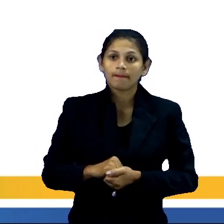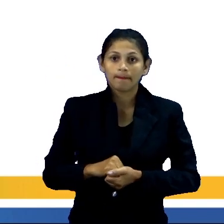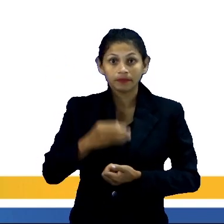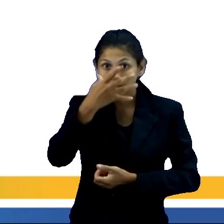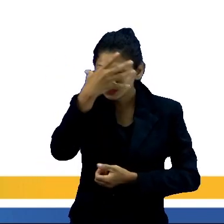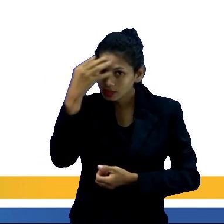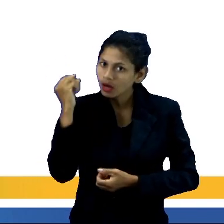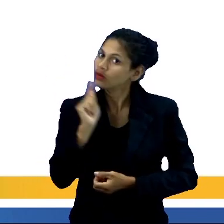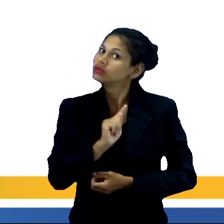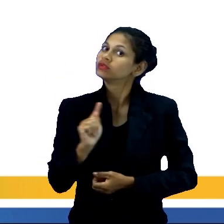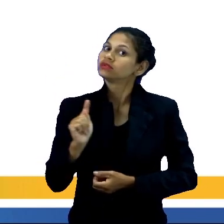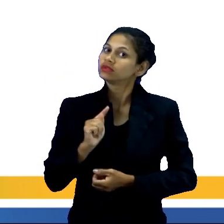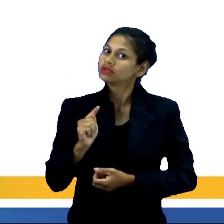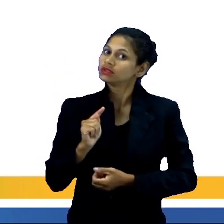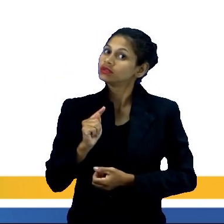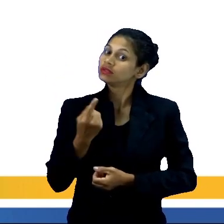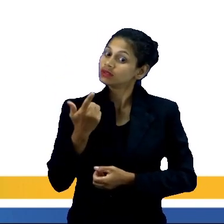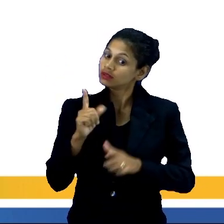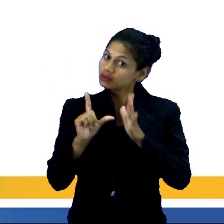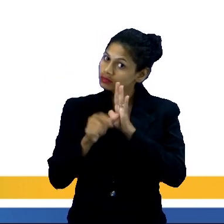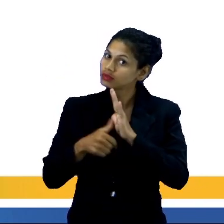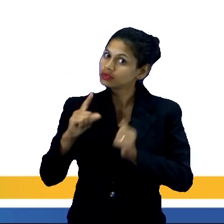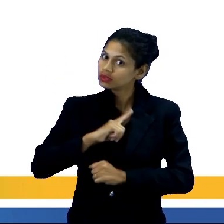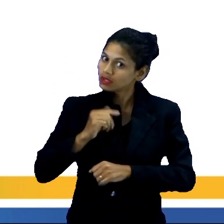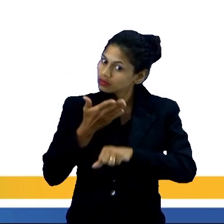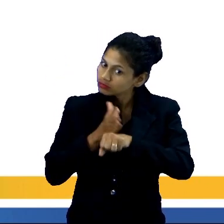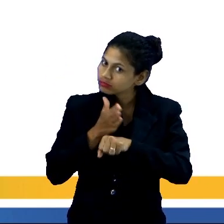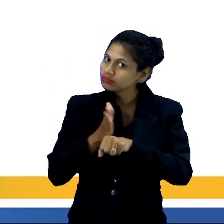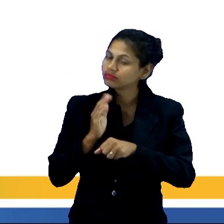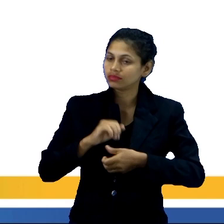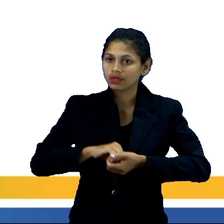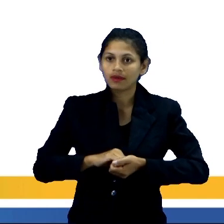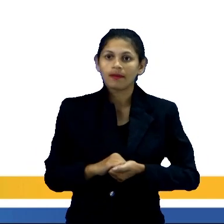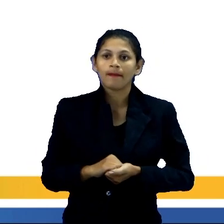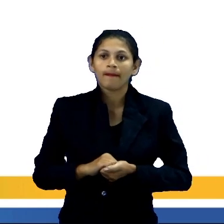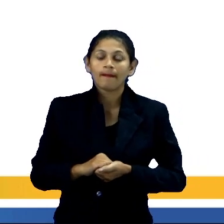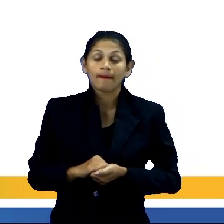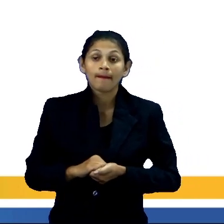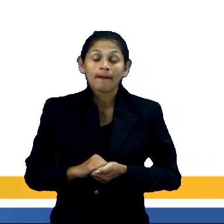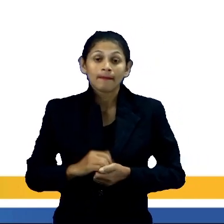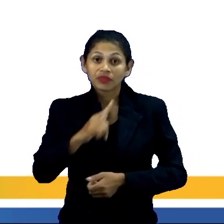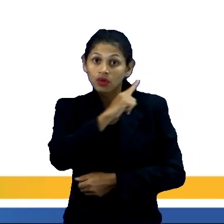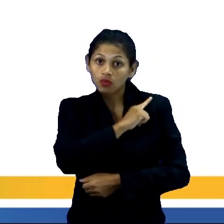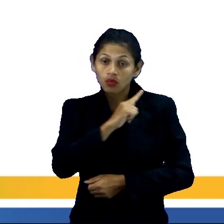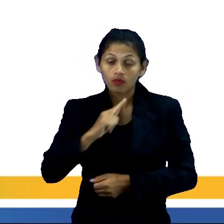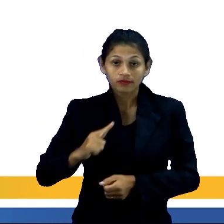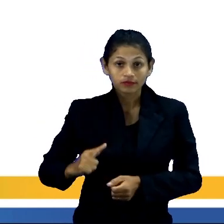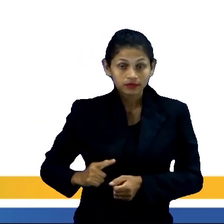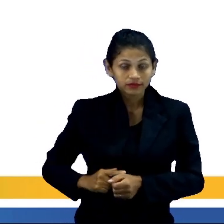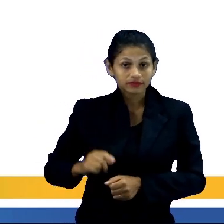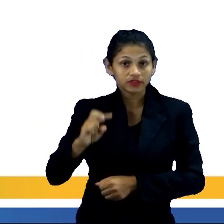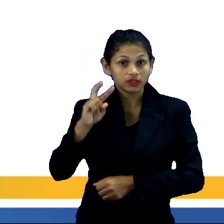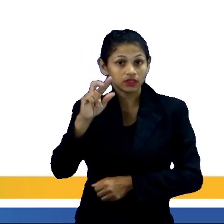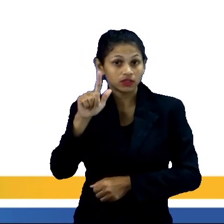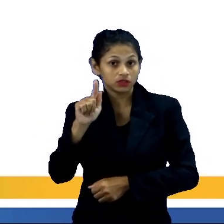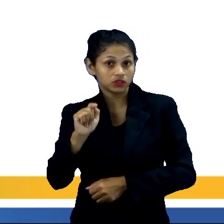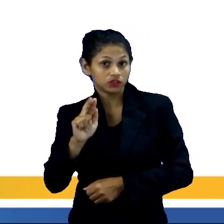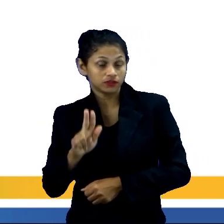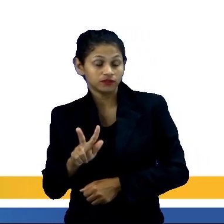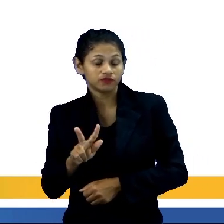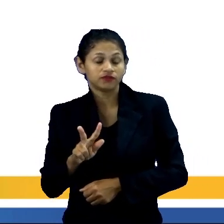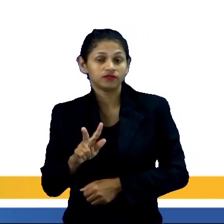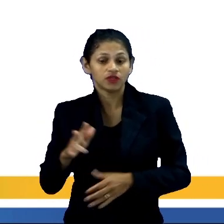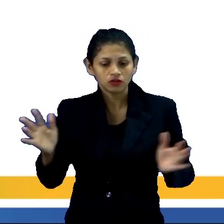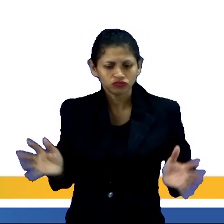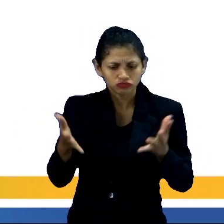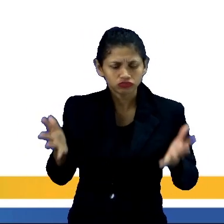Com o governo Vargas, o Estado passa a investir e abrir empresas públicas. Ele privilegia a indústria